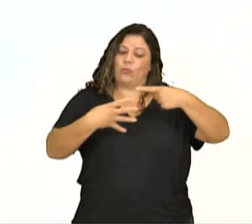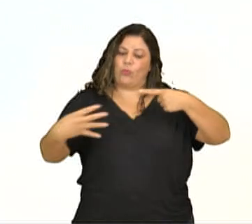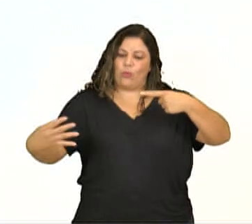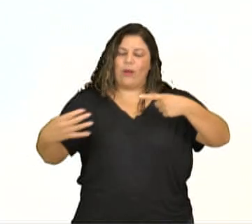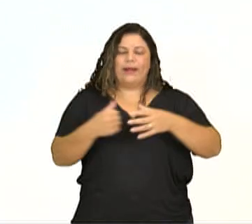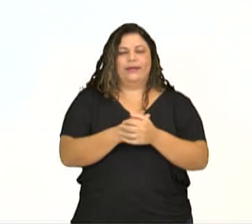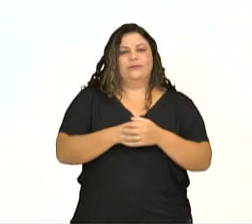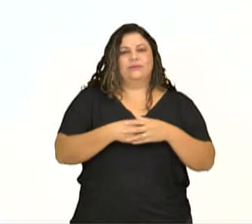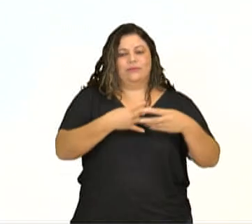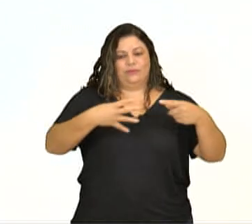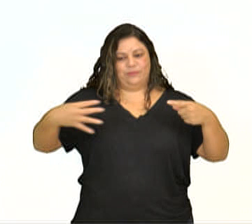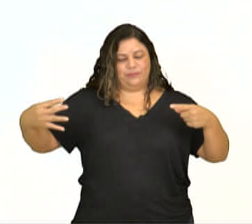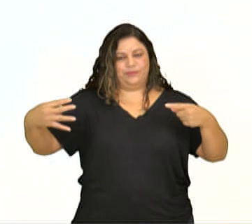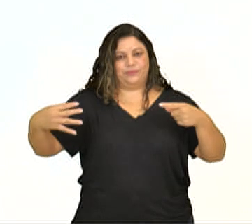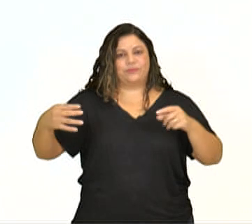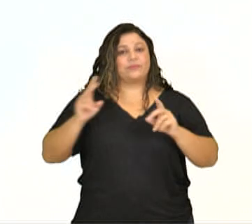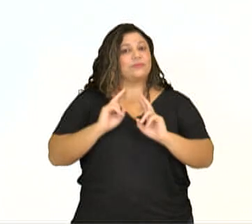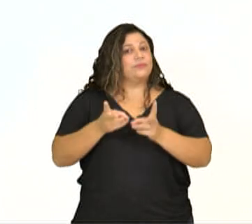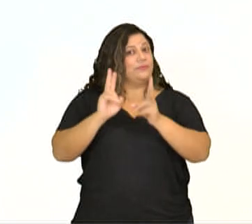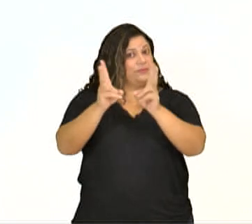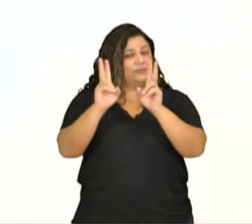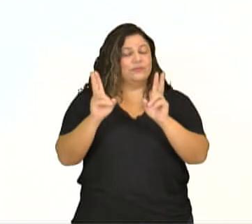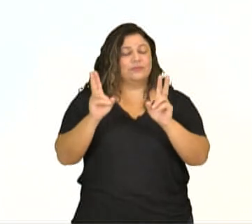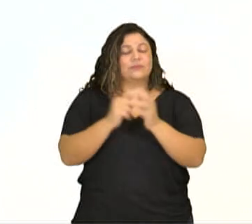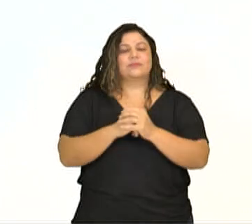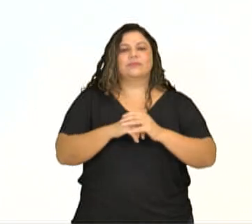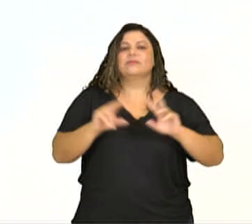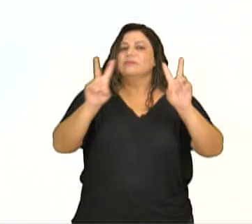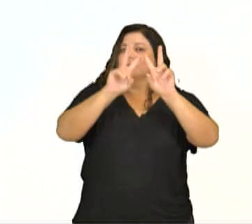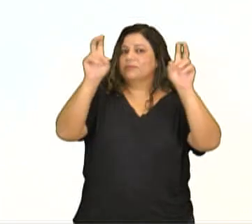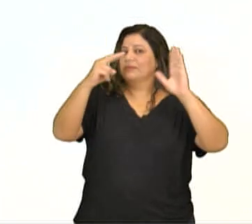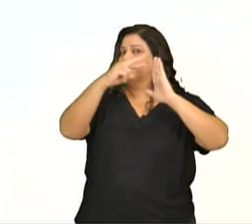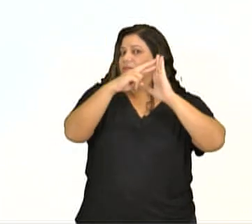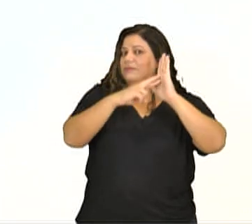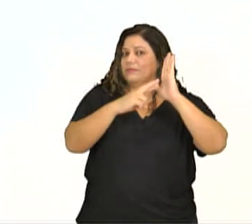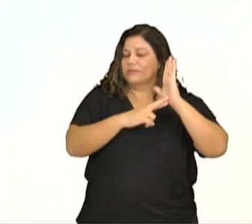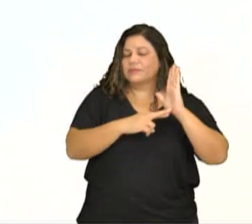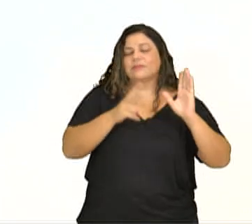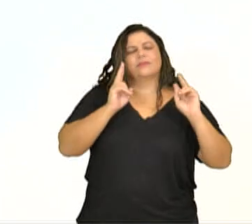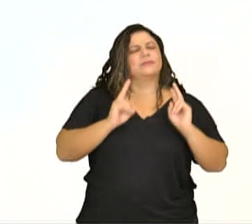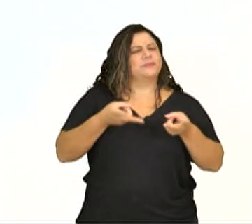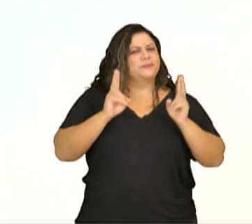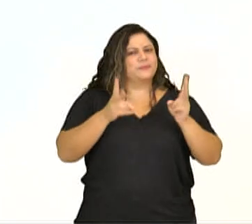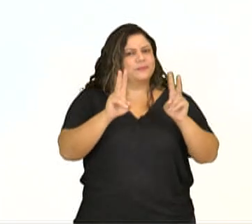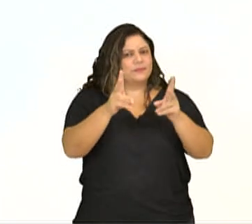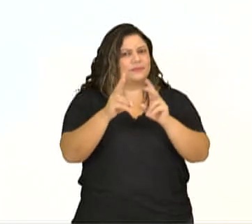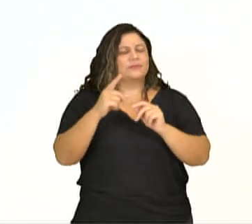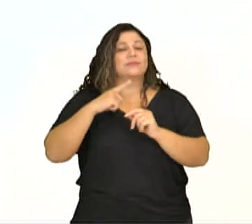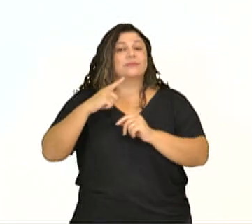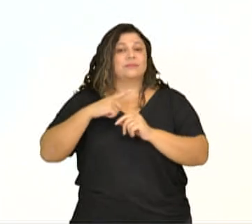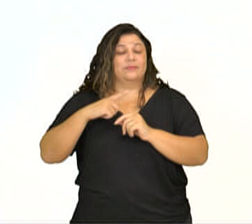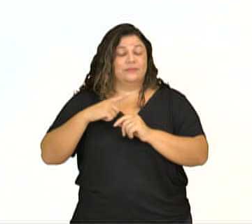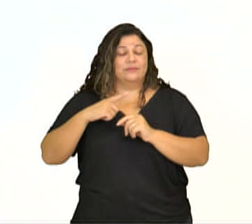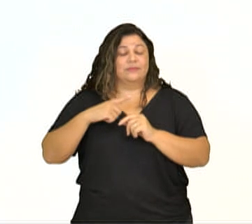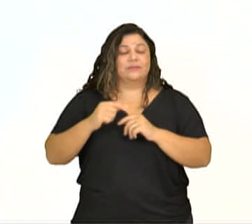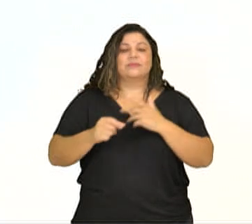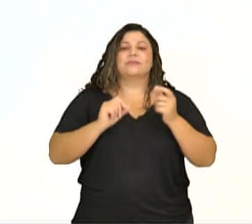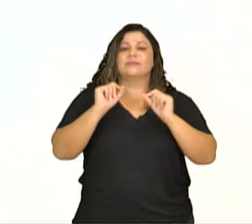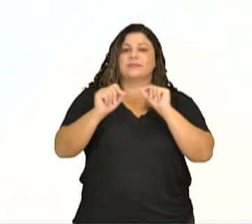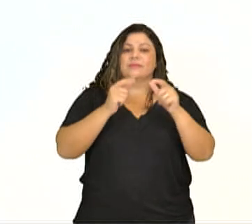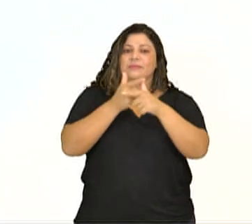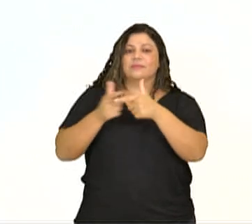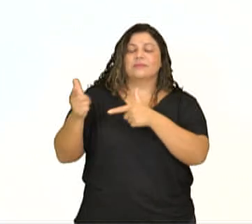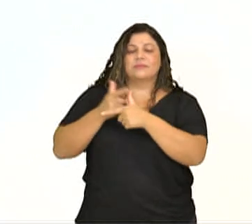quarta parte de algo, ok? Então, esses termos, eles sempre costumam aparecer quando trabalhamos com